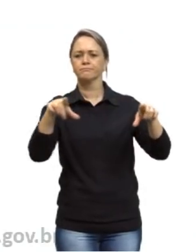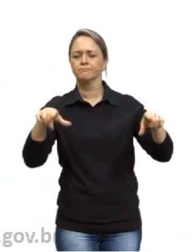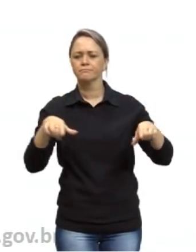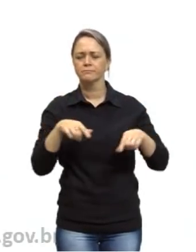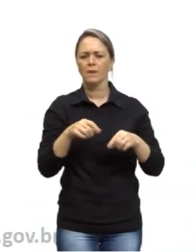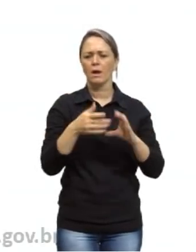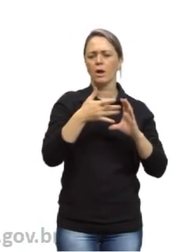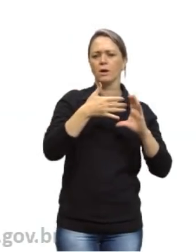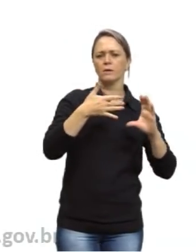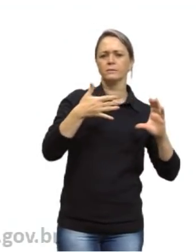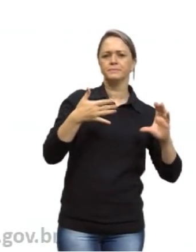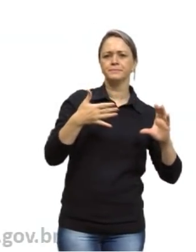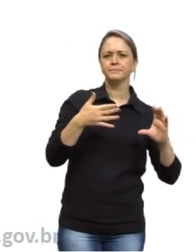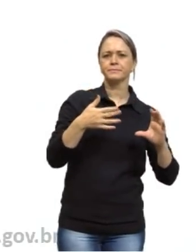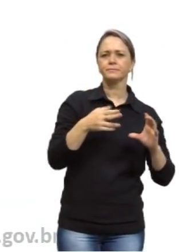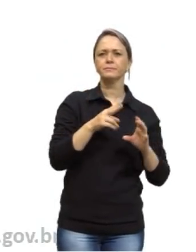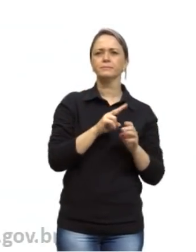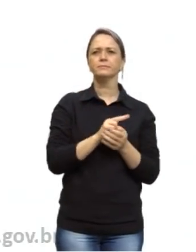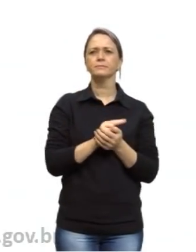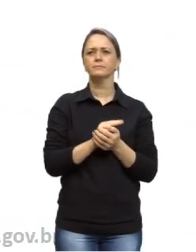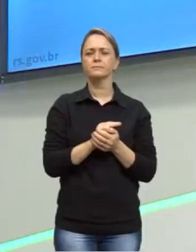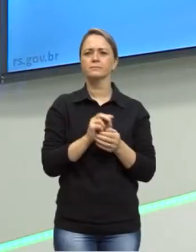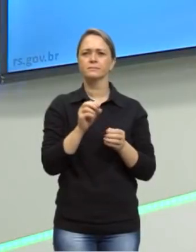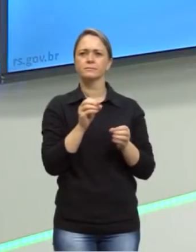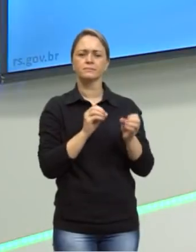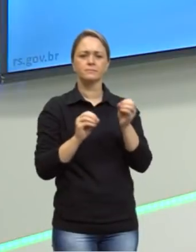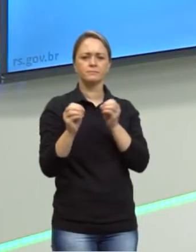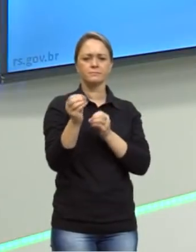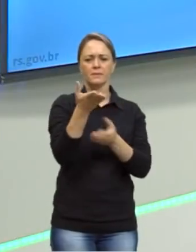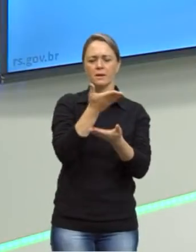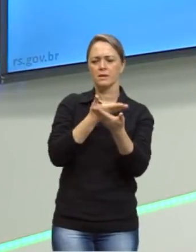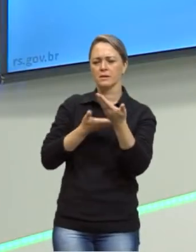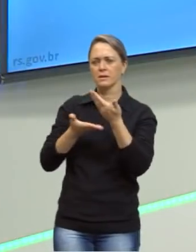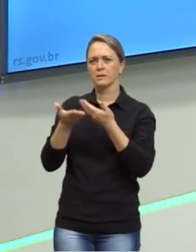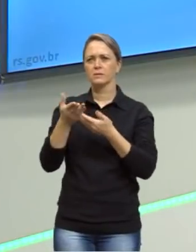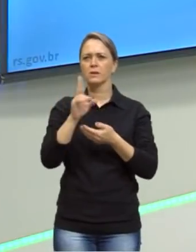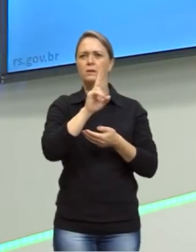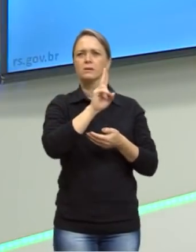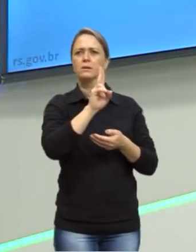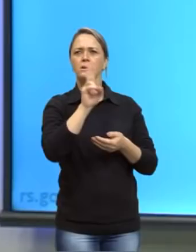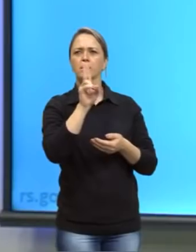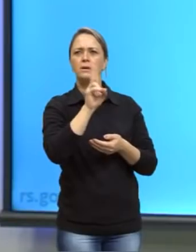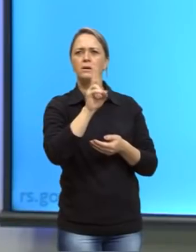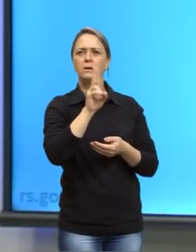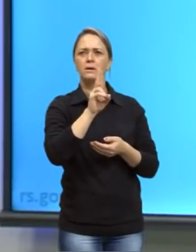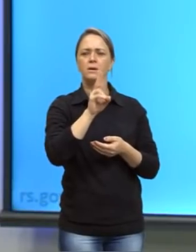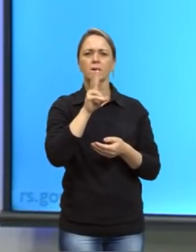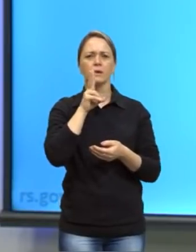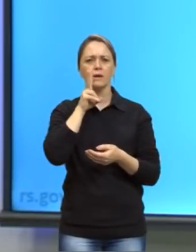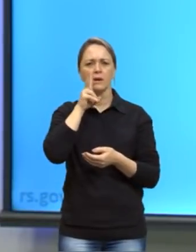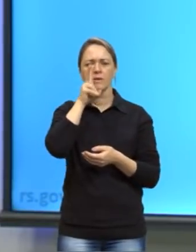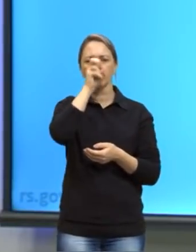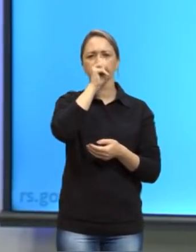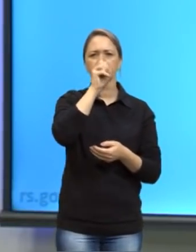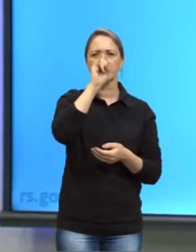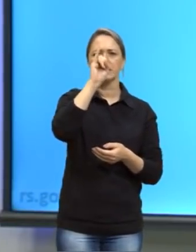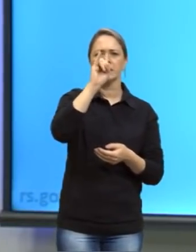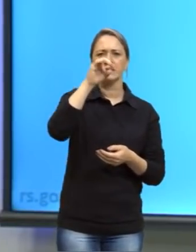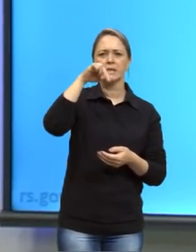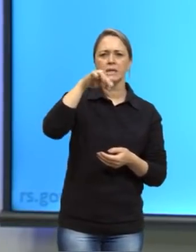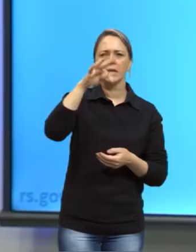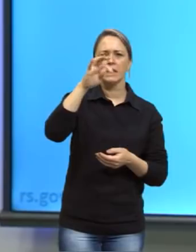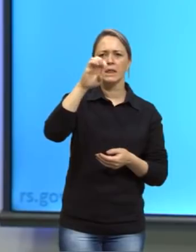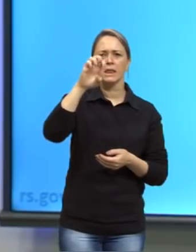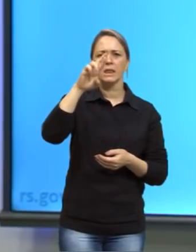têm uma característica isso são chamados como essas moléculas interagem entre si é chamado de forças intermoleculares